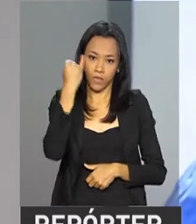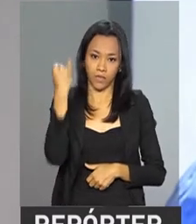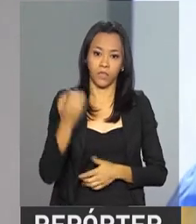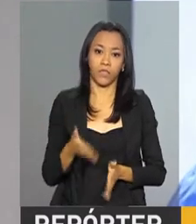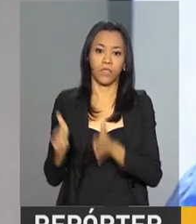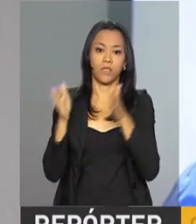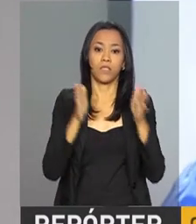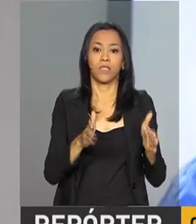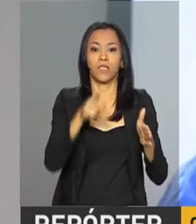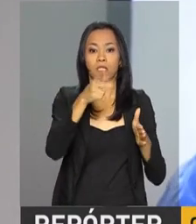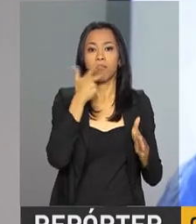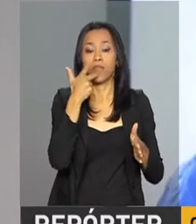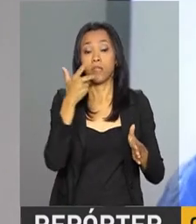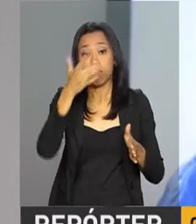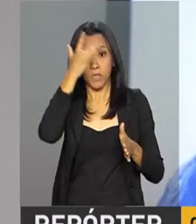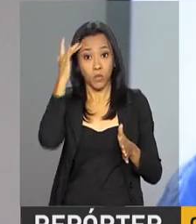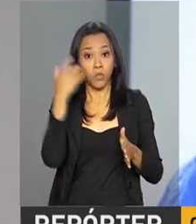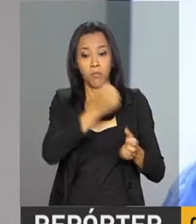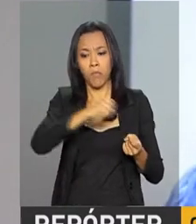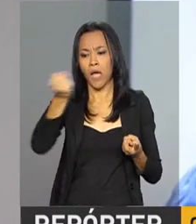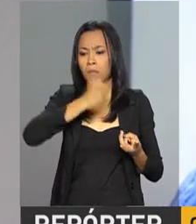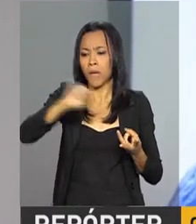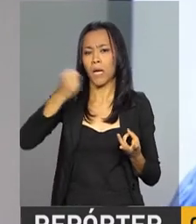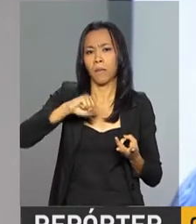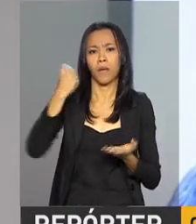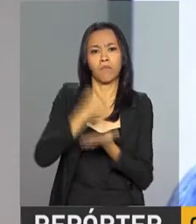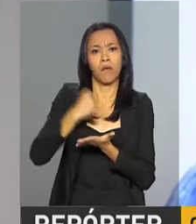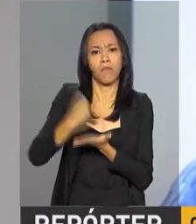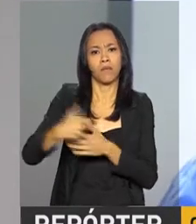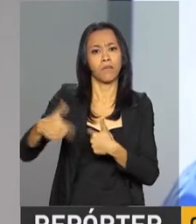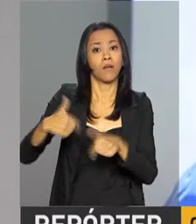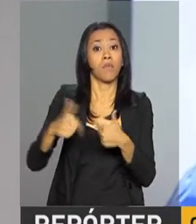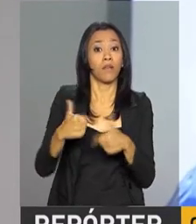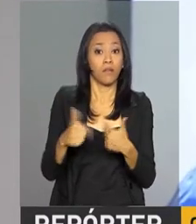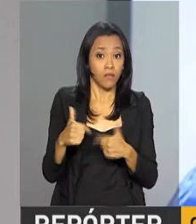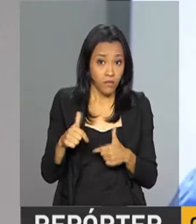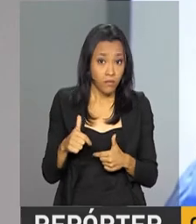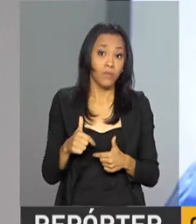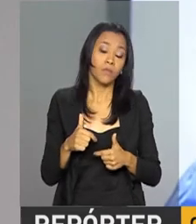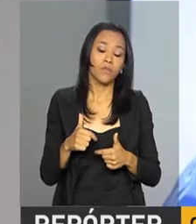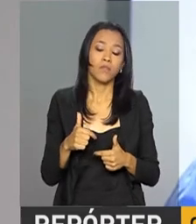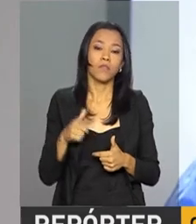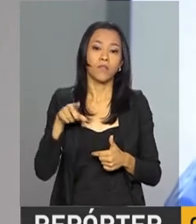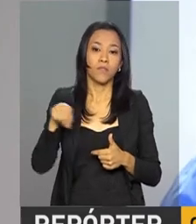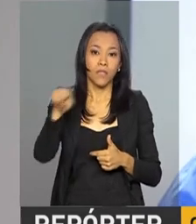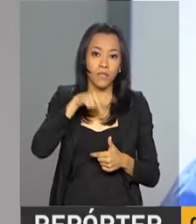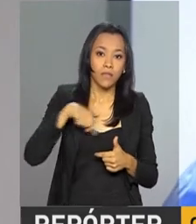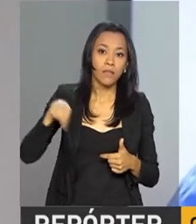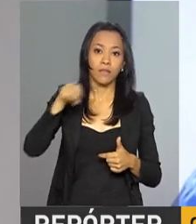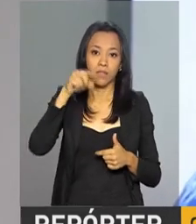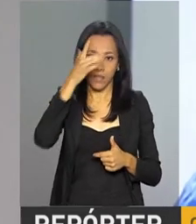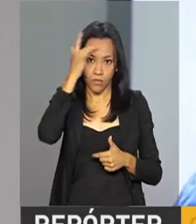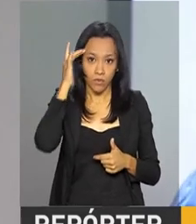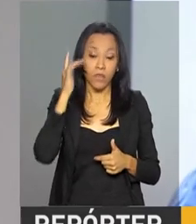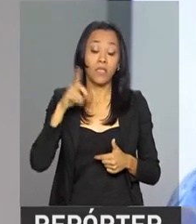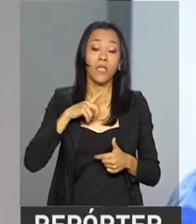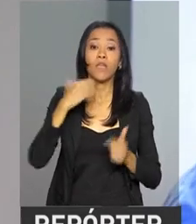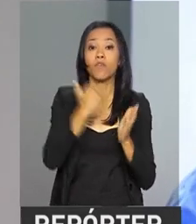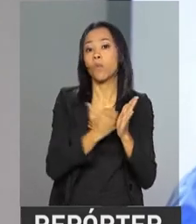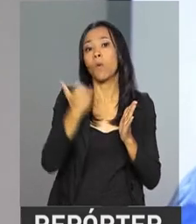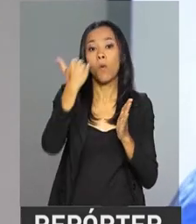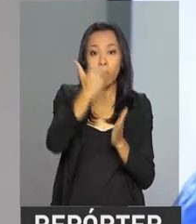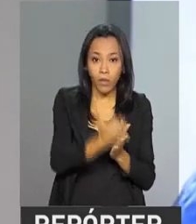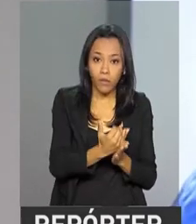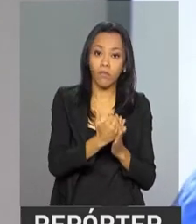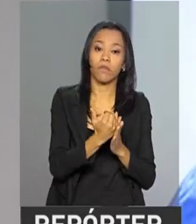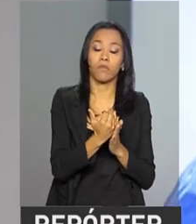expressiva de pessoas no mercado de trabalho trabalhando né é pelo lado do trabalho trouxe um aumento da massa